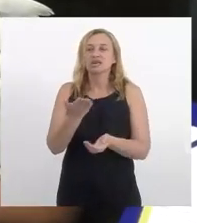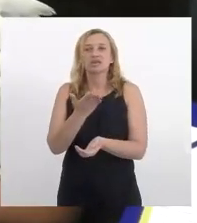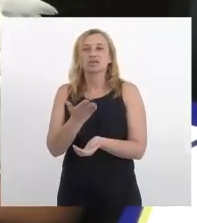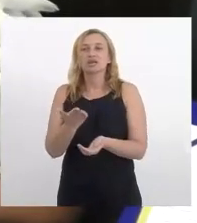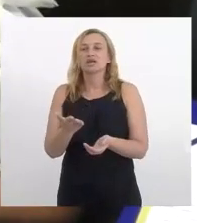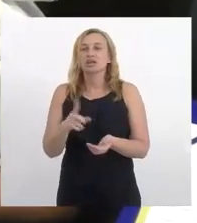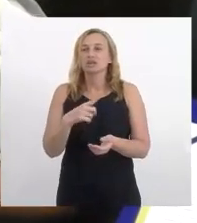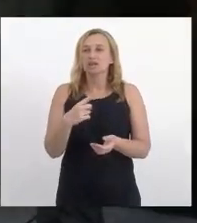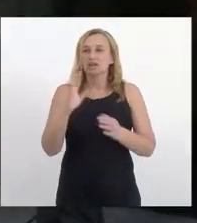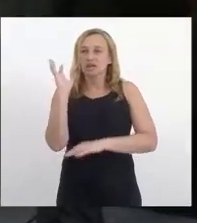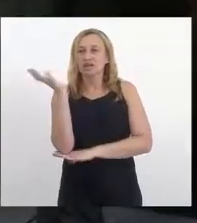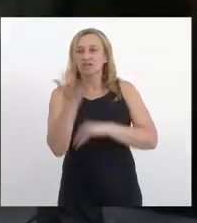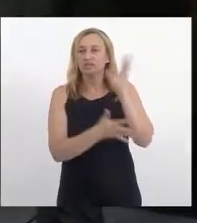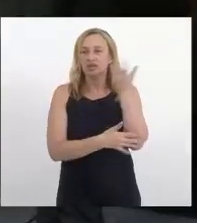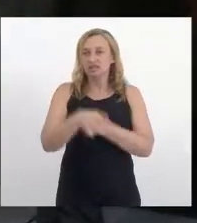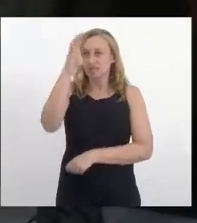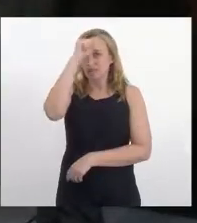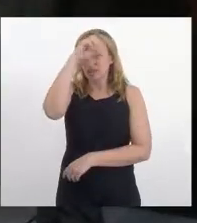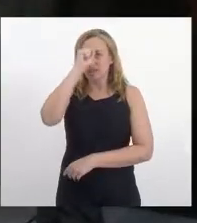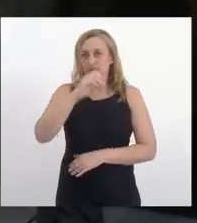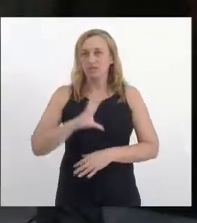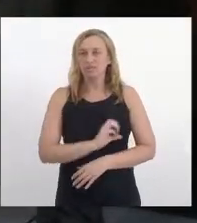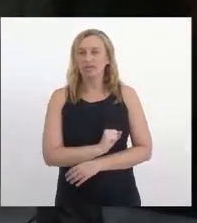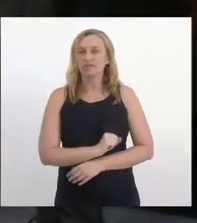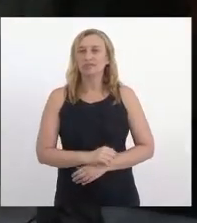natureza. Obrigada. Obrigada.